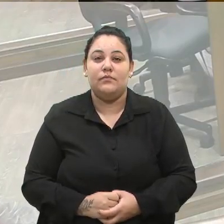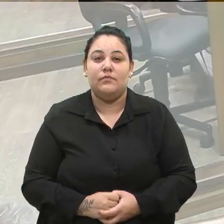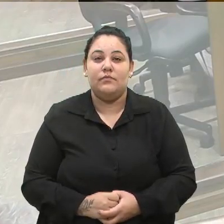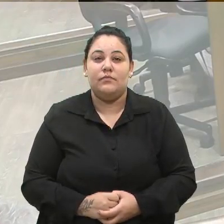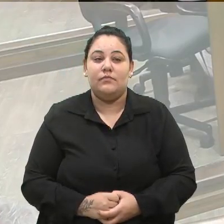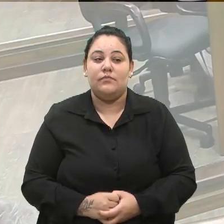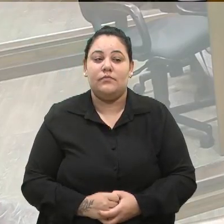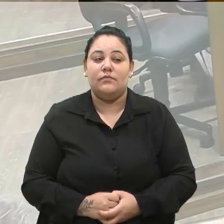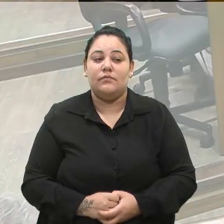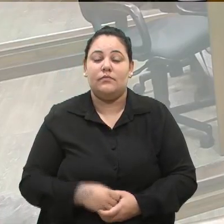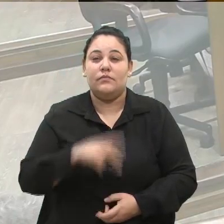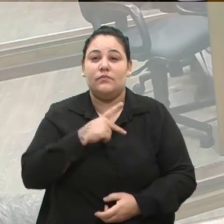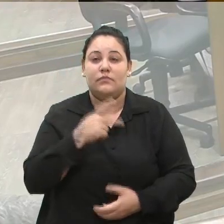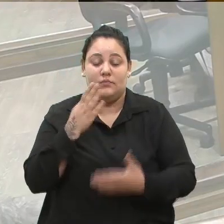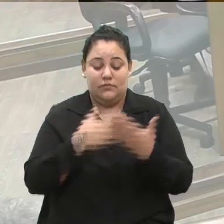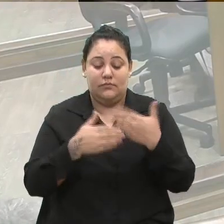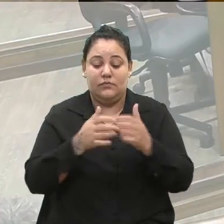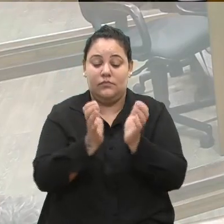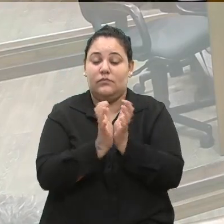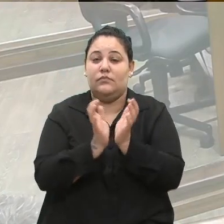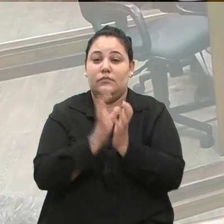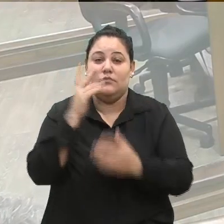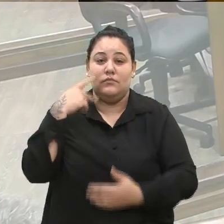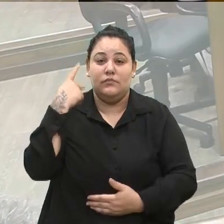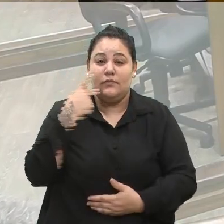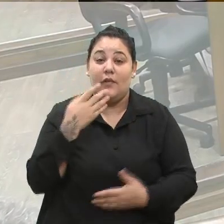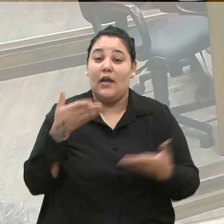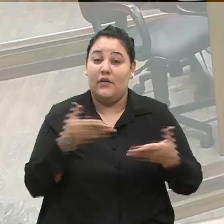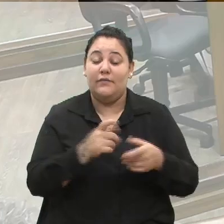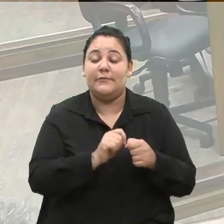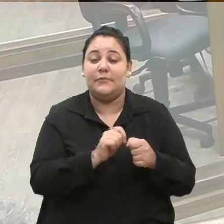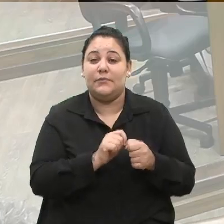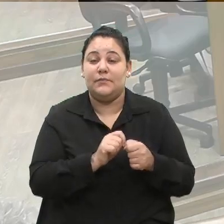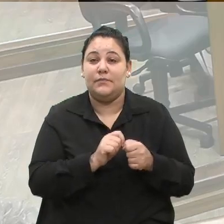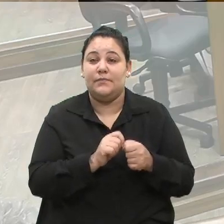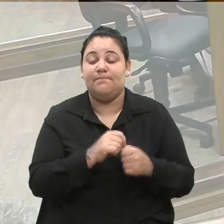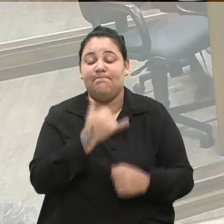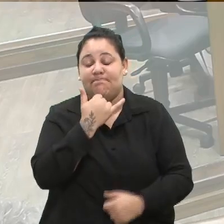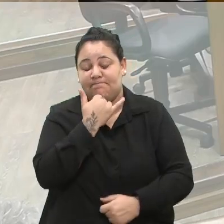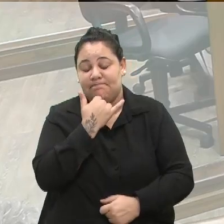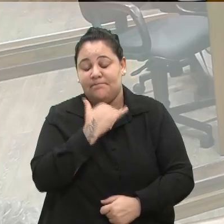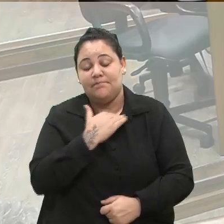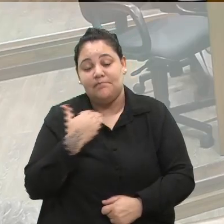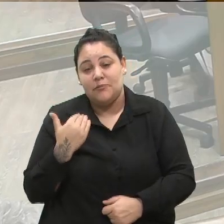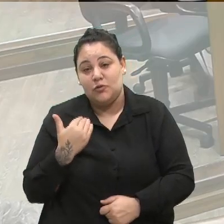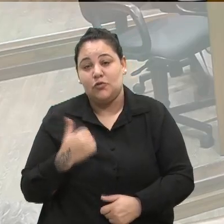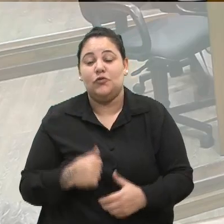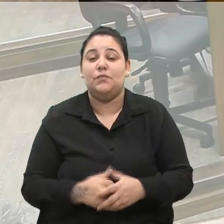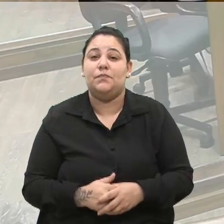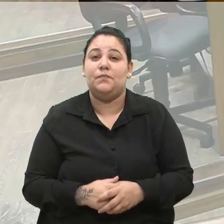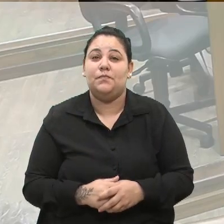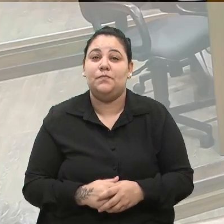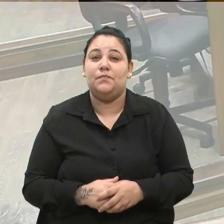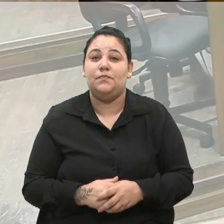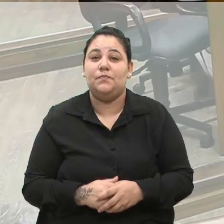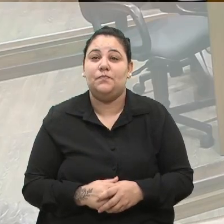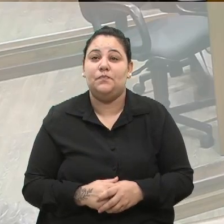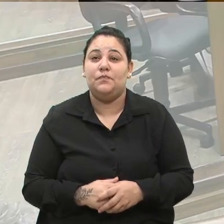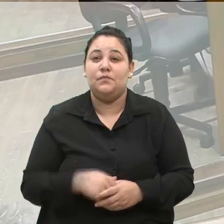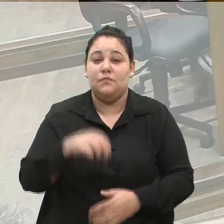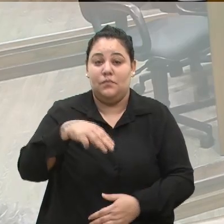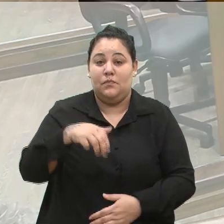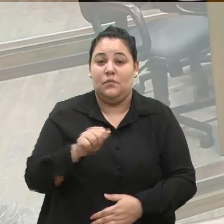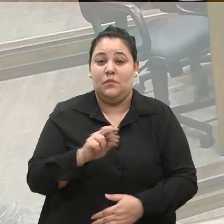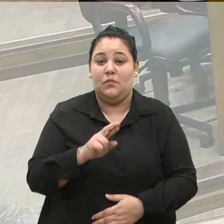Senhora presidente, caros colegas vereadores, faço o voto de pesar pela morte de Mário